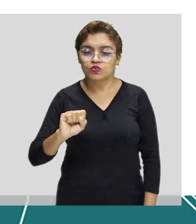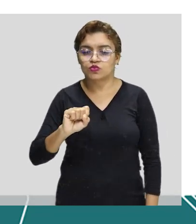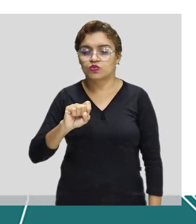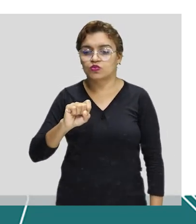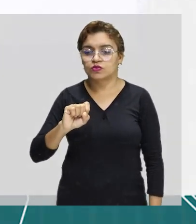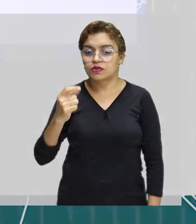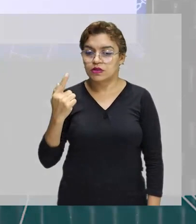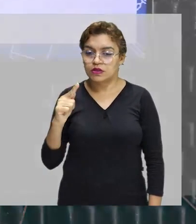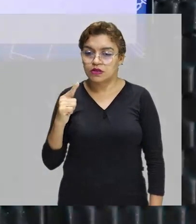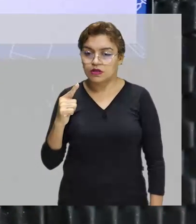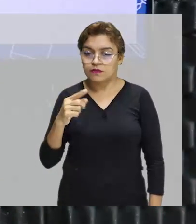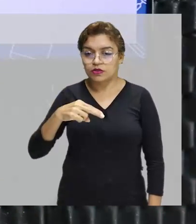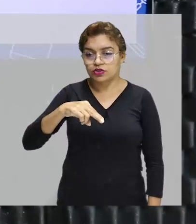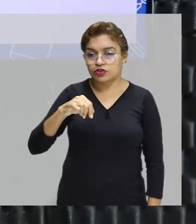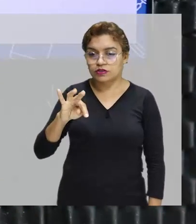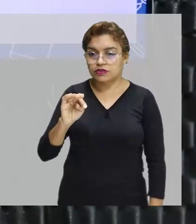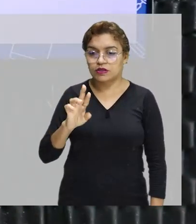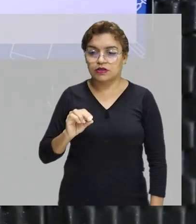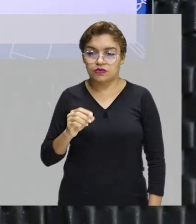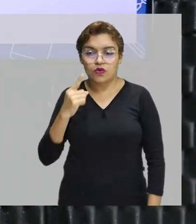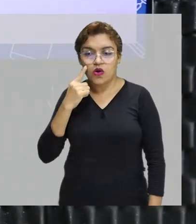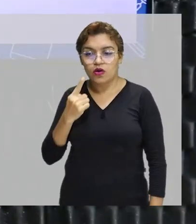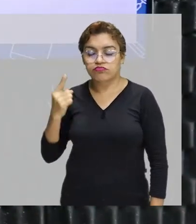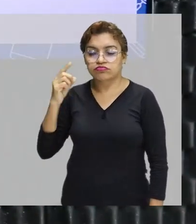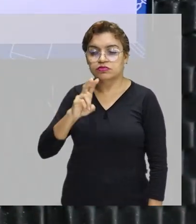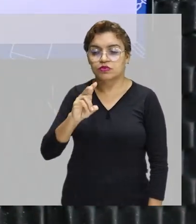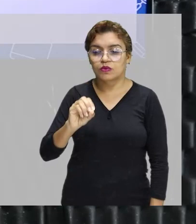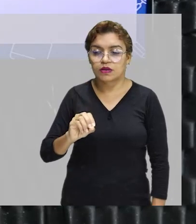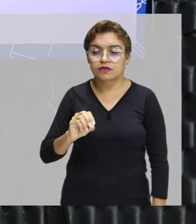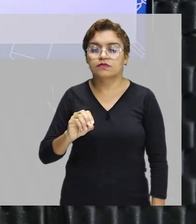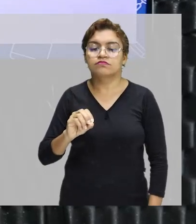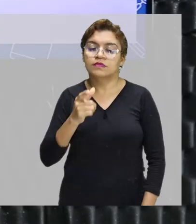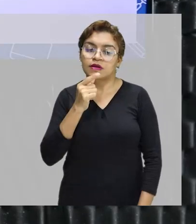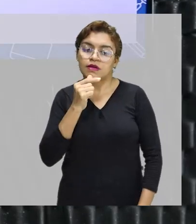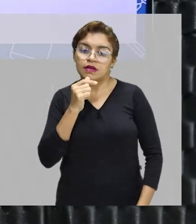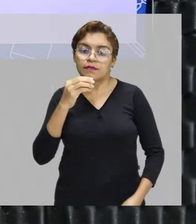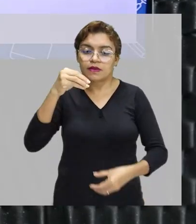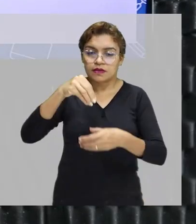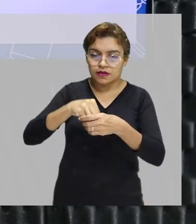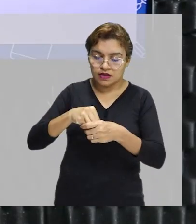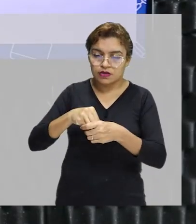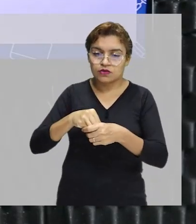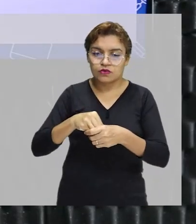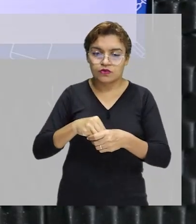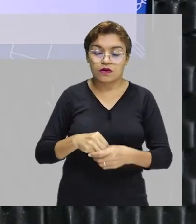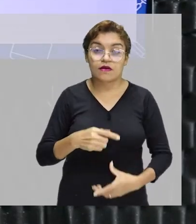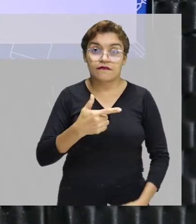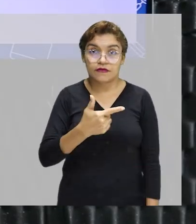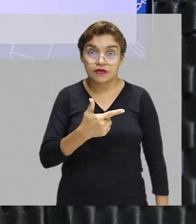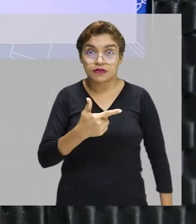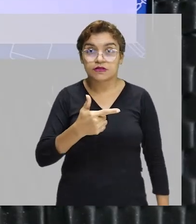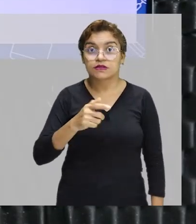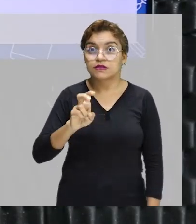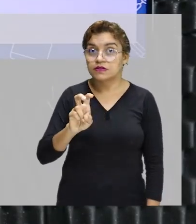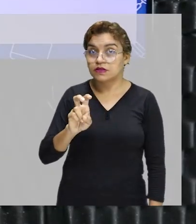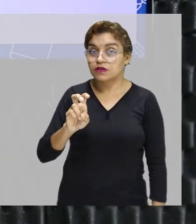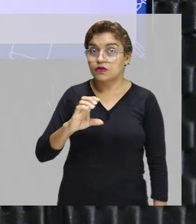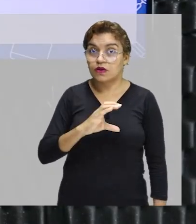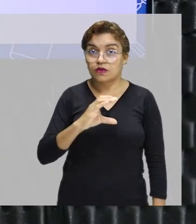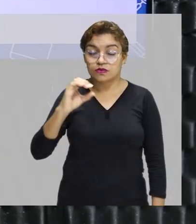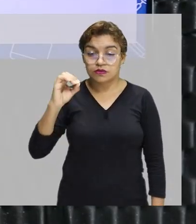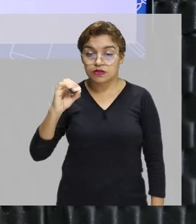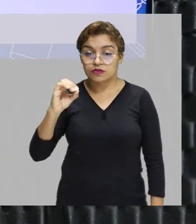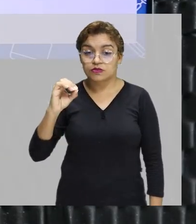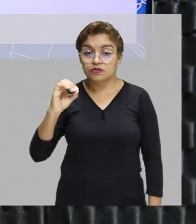potássio em 50 gramas de água a 25 graus Celsius é resfriada